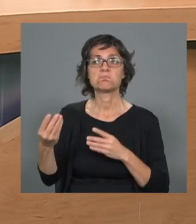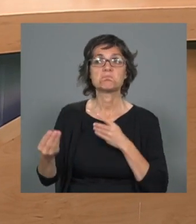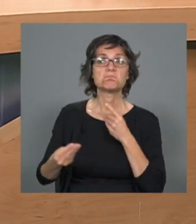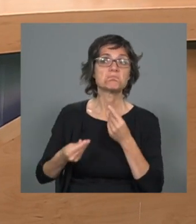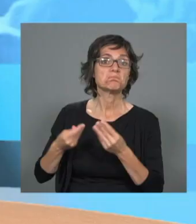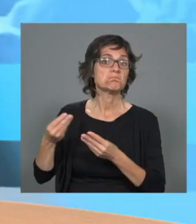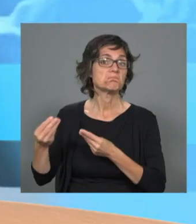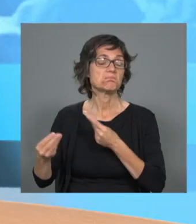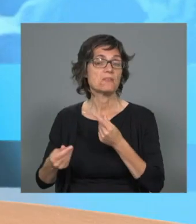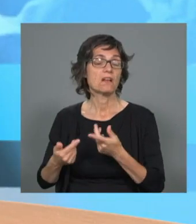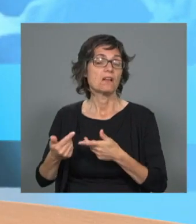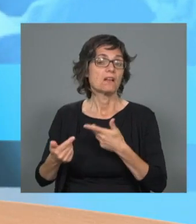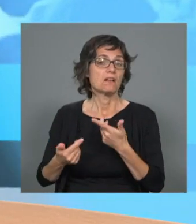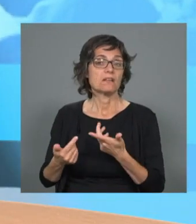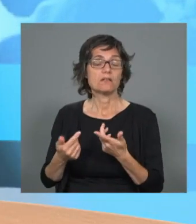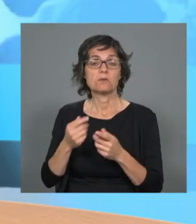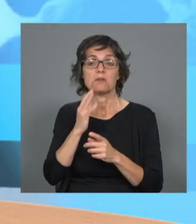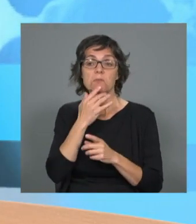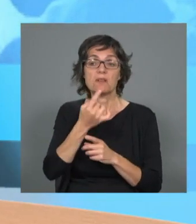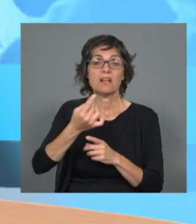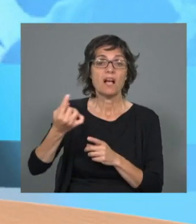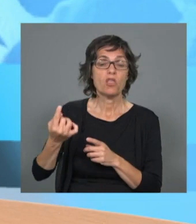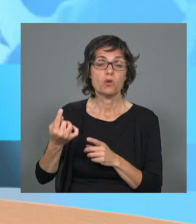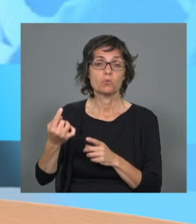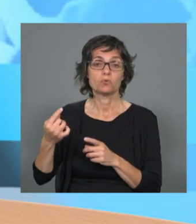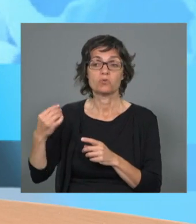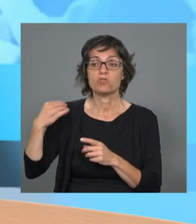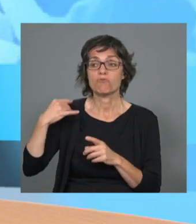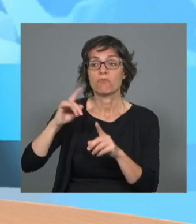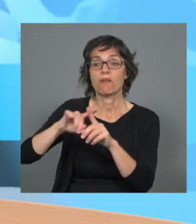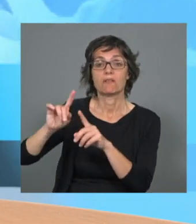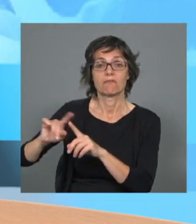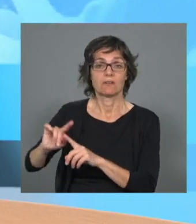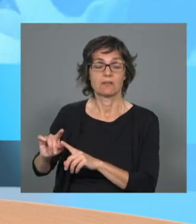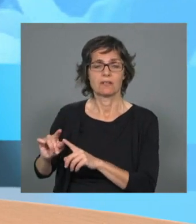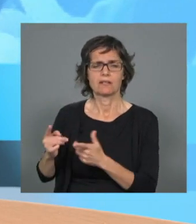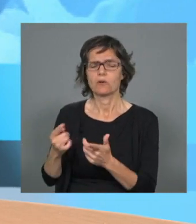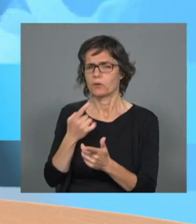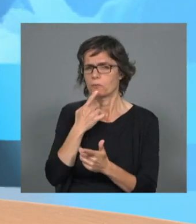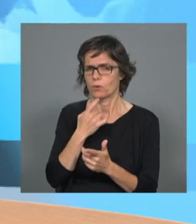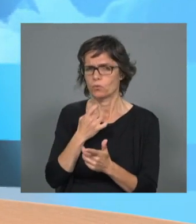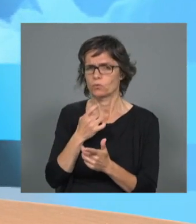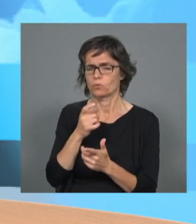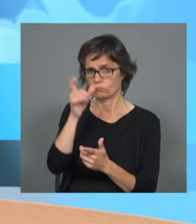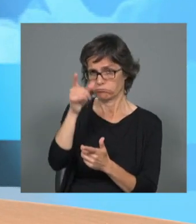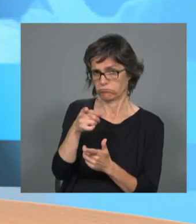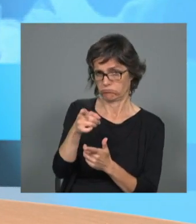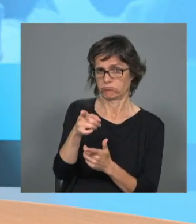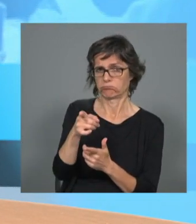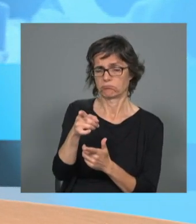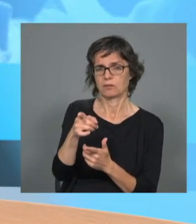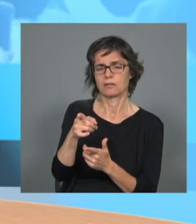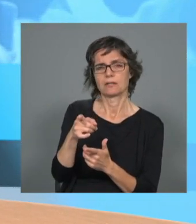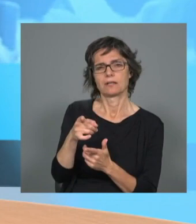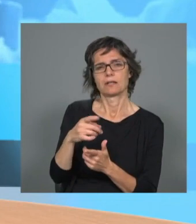apelos muito diversificados que o mundo hoje faz. No seu caso, como é que adquire sentido,